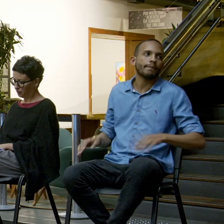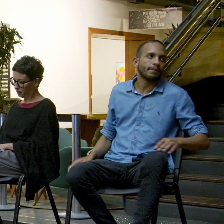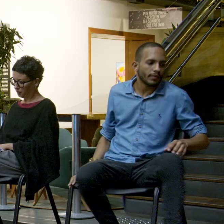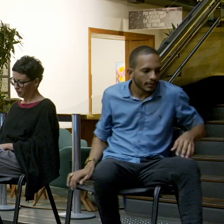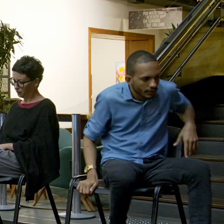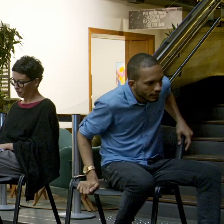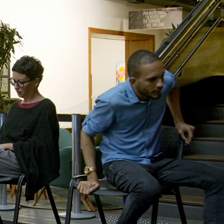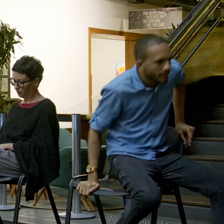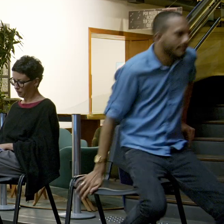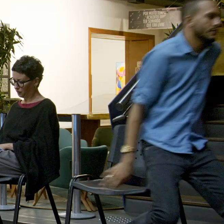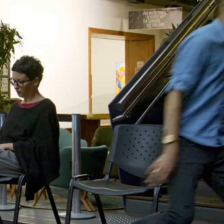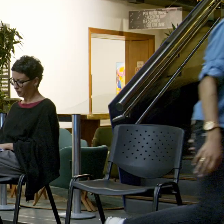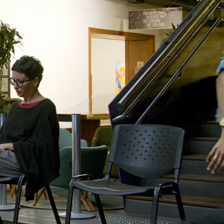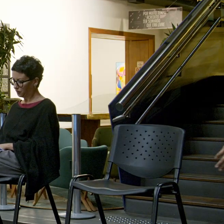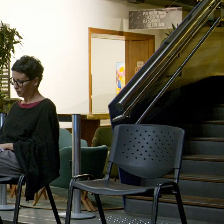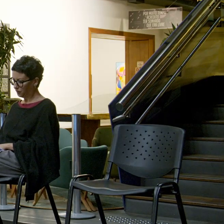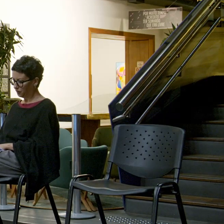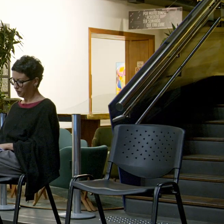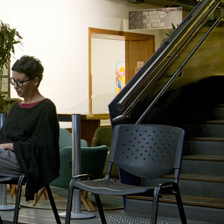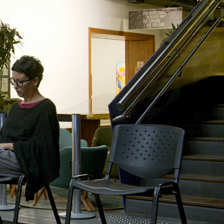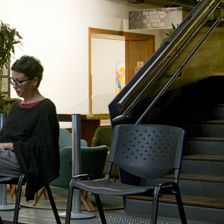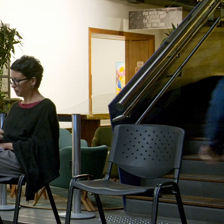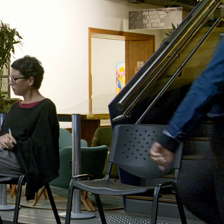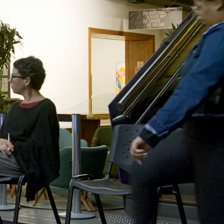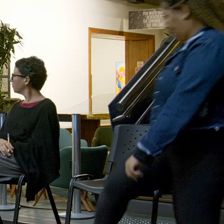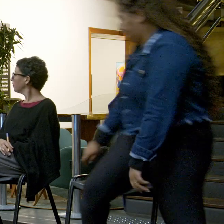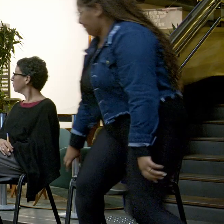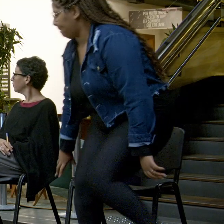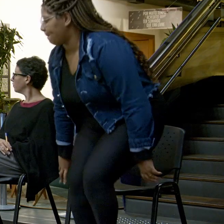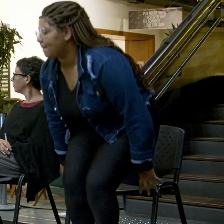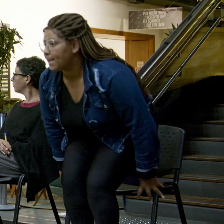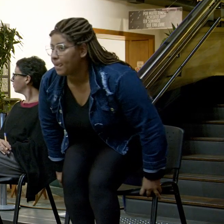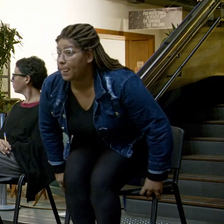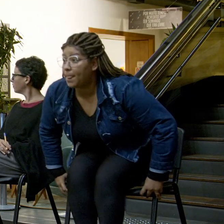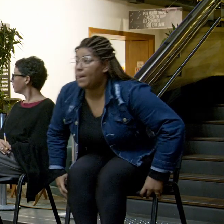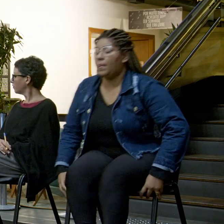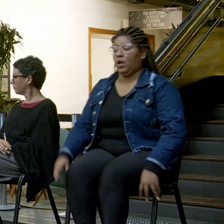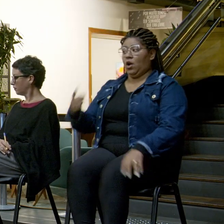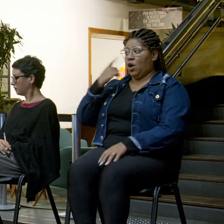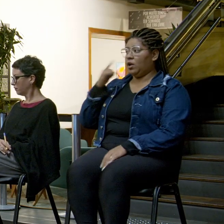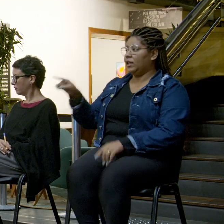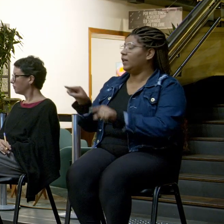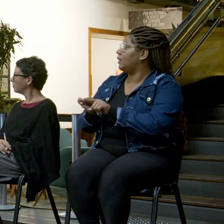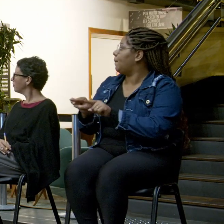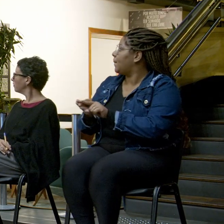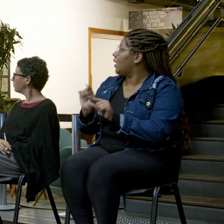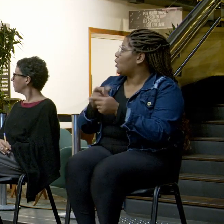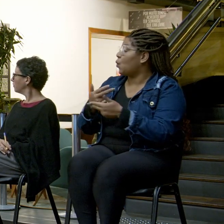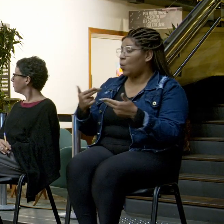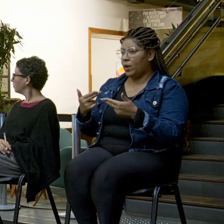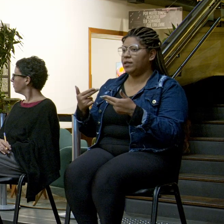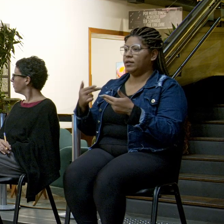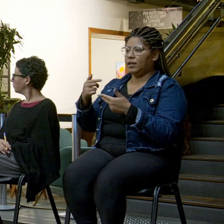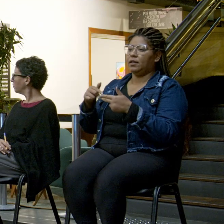nessas onomatopeias, principalmente. E acho que tem aqui uma questão relacionada ao corpo que me interessa muito